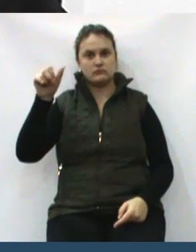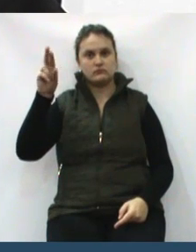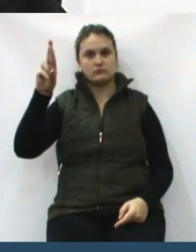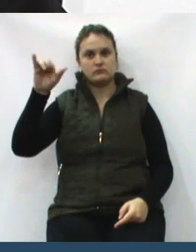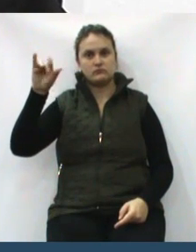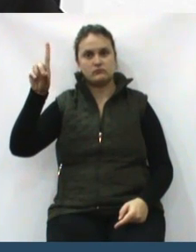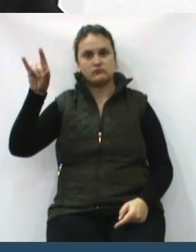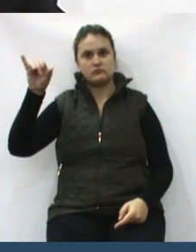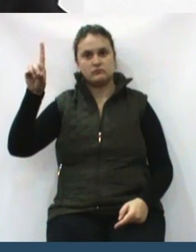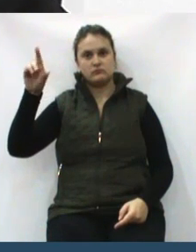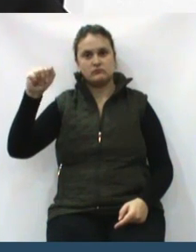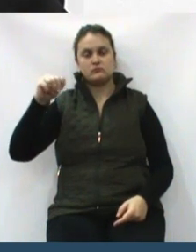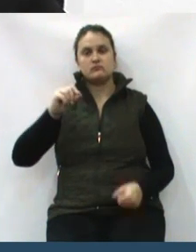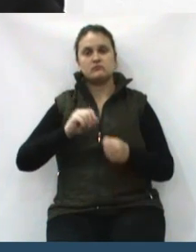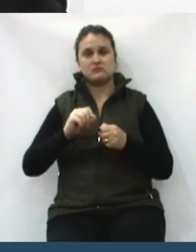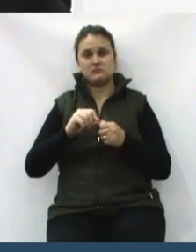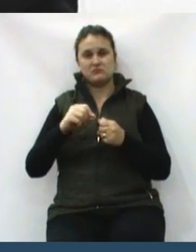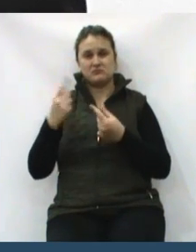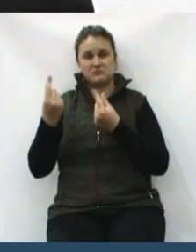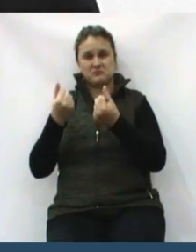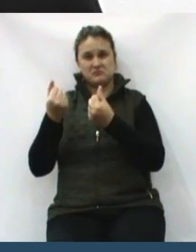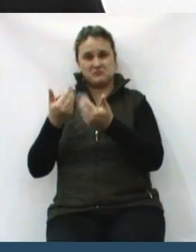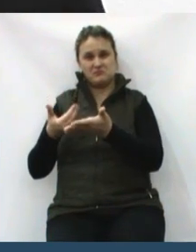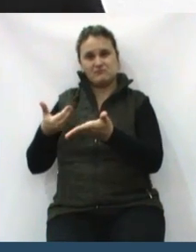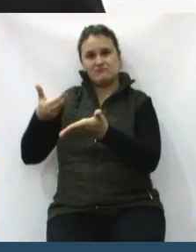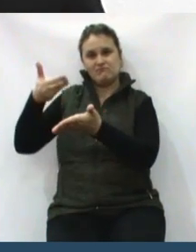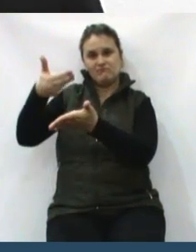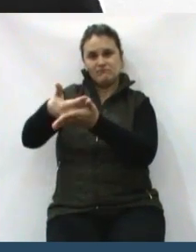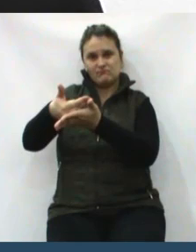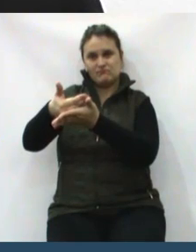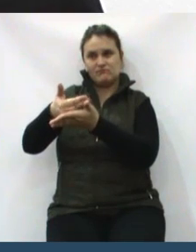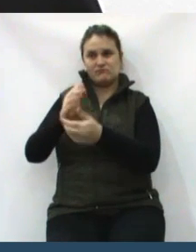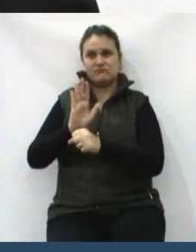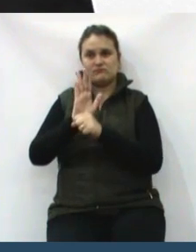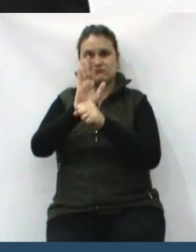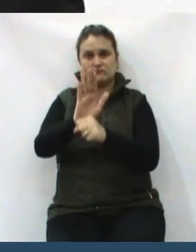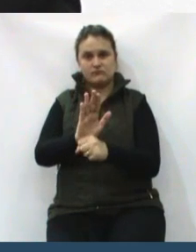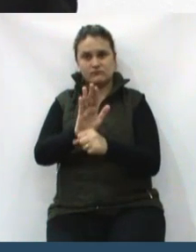fazer altas, vultuosas doações para a campanha eleitoral.